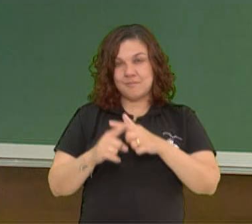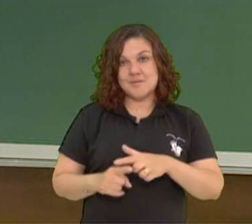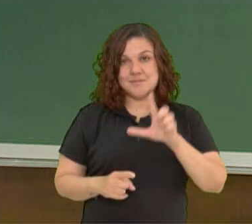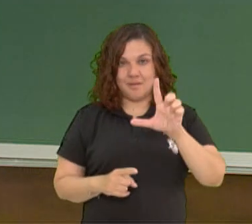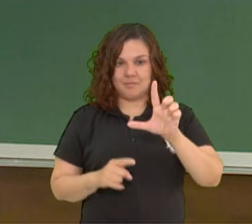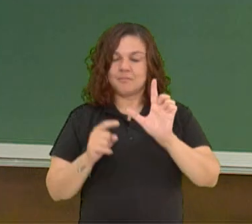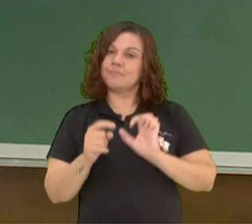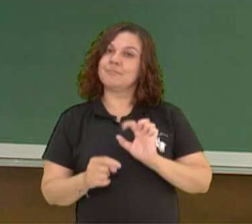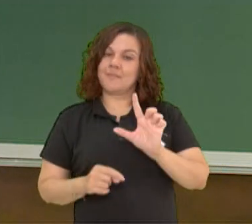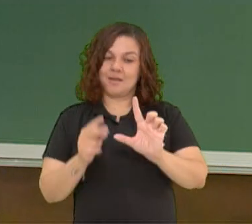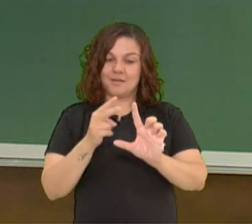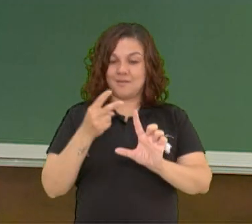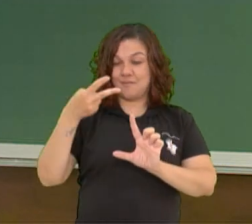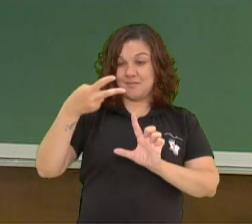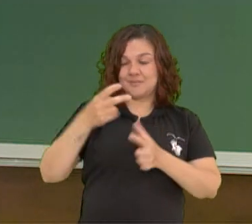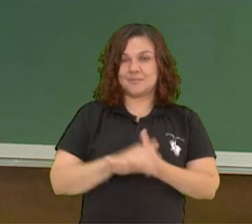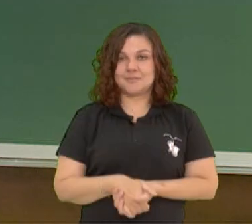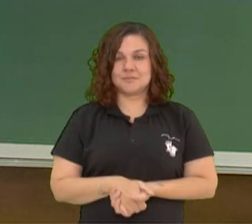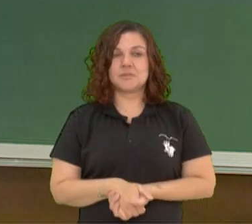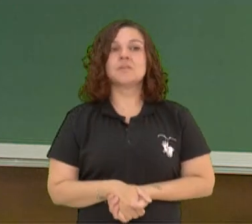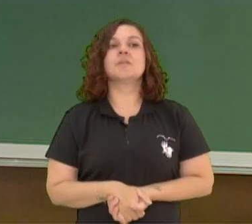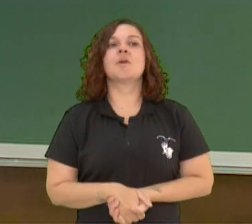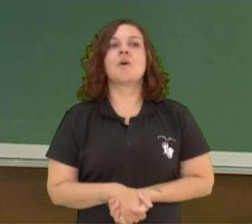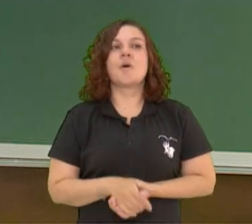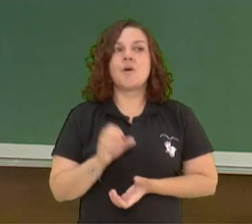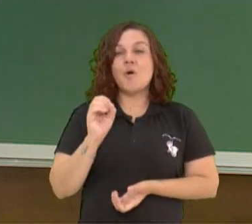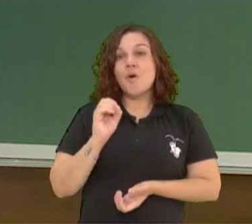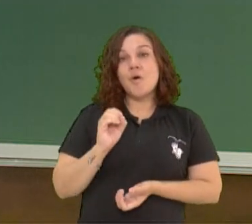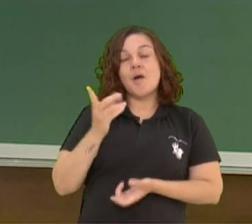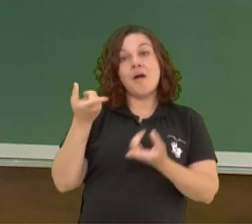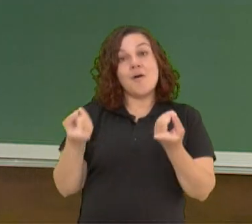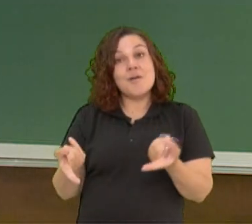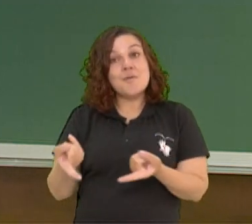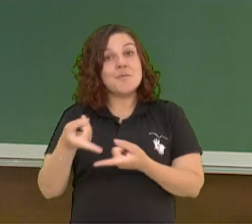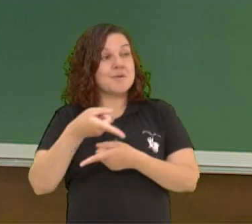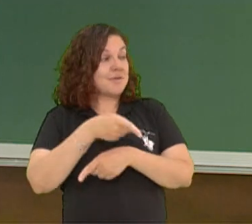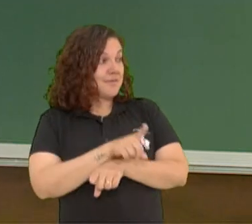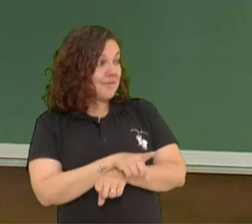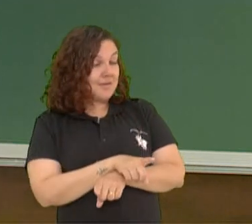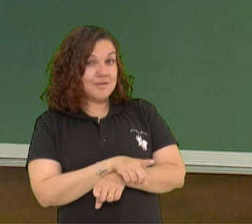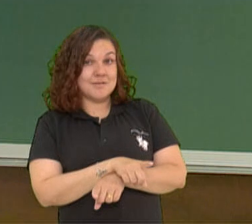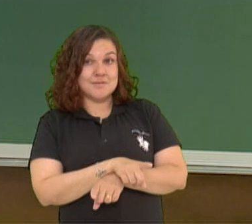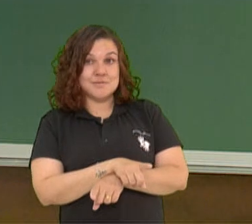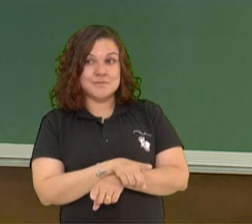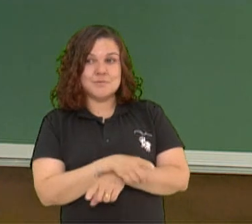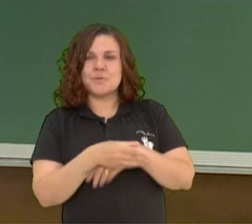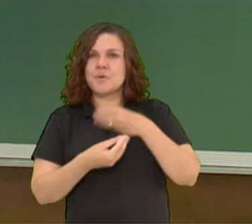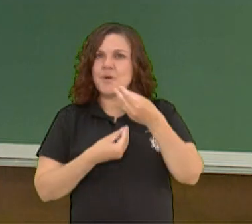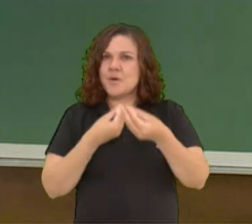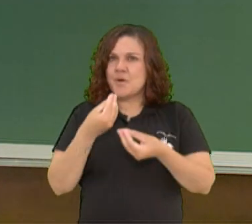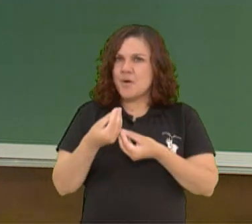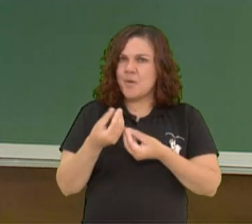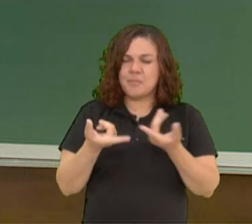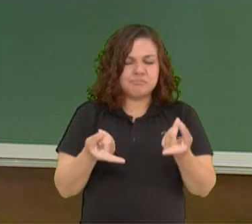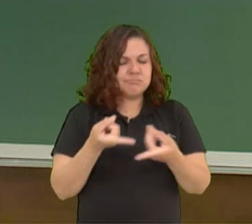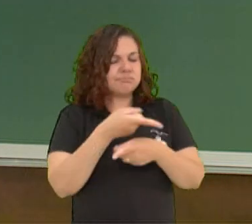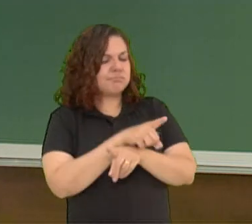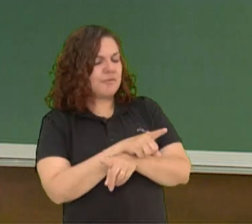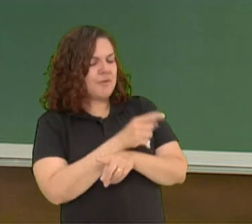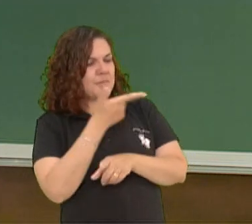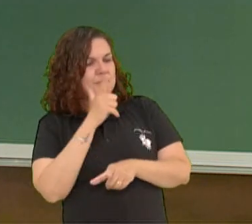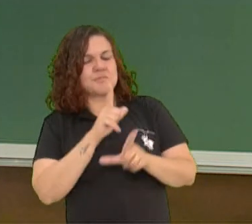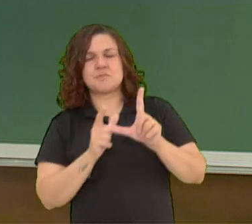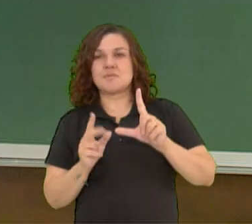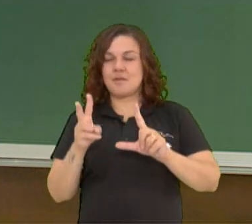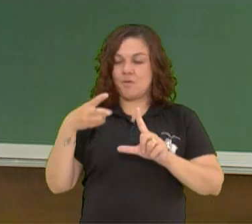quadrado. Corresponde à medida do lado da lajota. Então eu tenho que fazer o inverso agora. Mas qual que é o inverso de levar ao